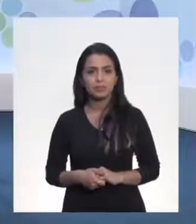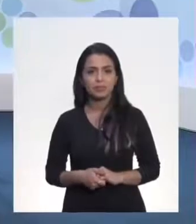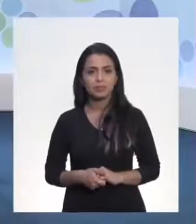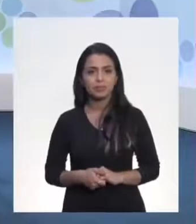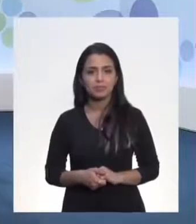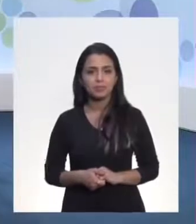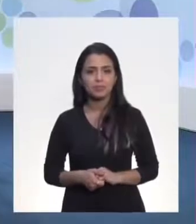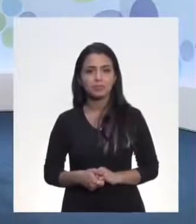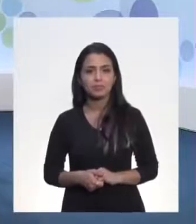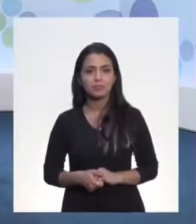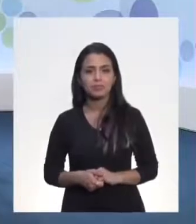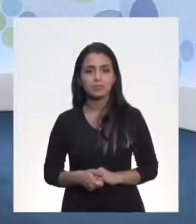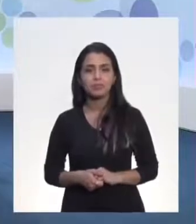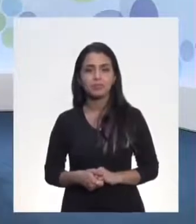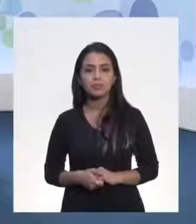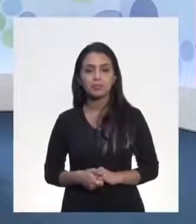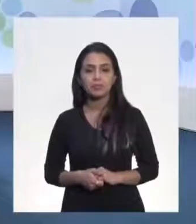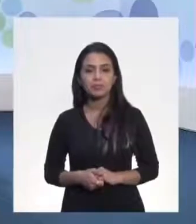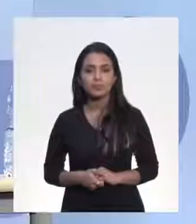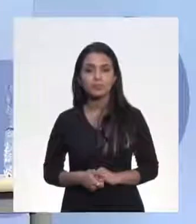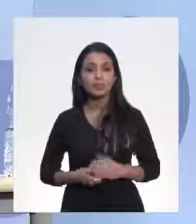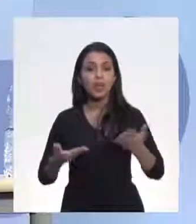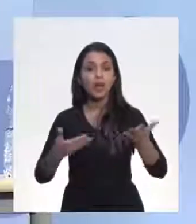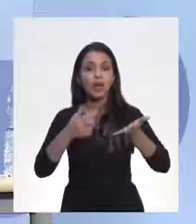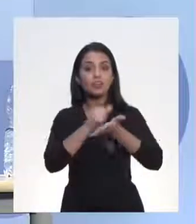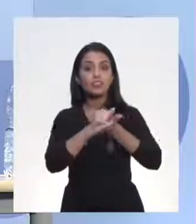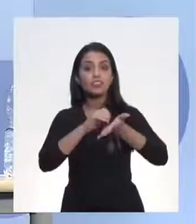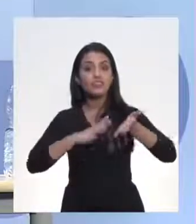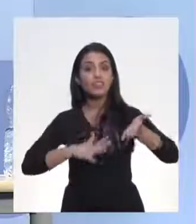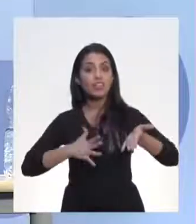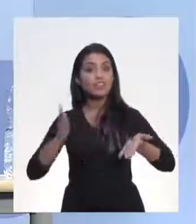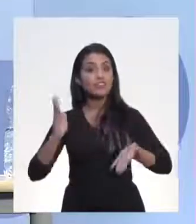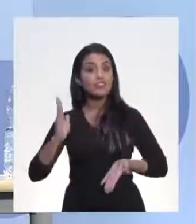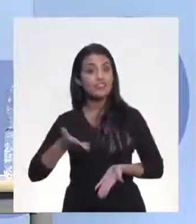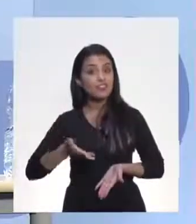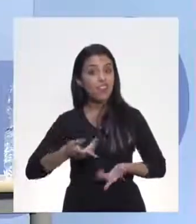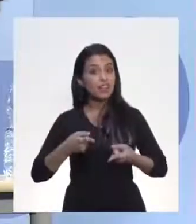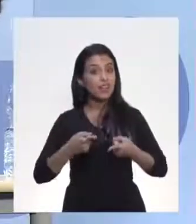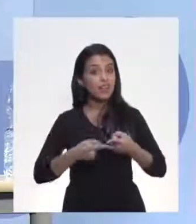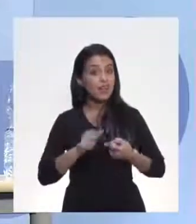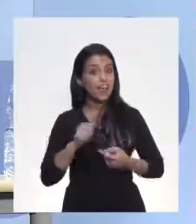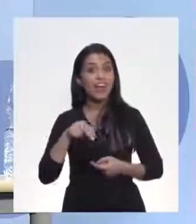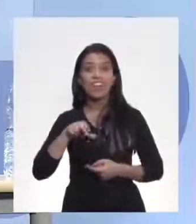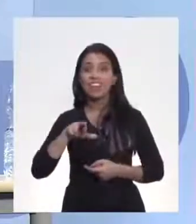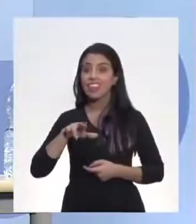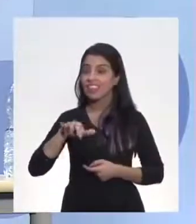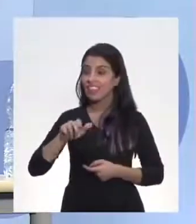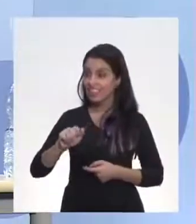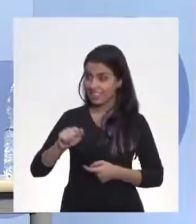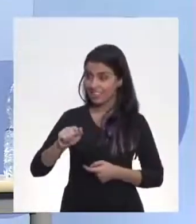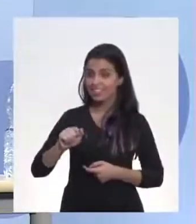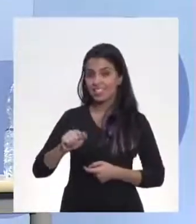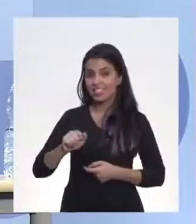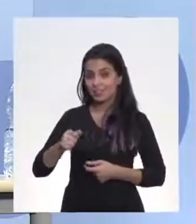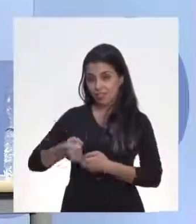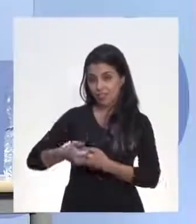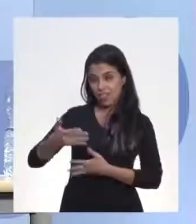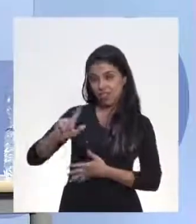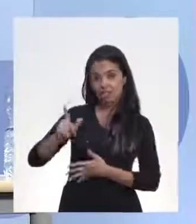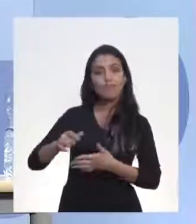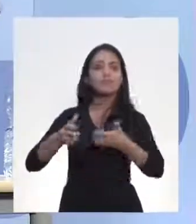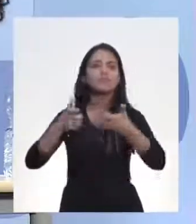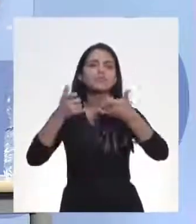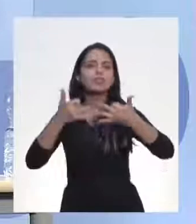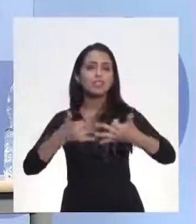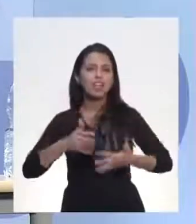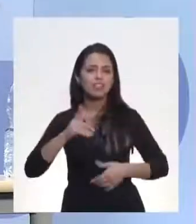Aí, Andréia, a gente já vai fazer os exercícios no chat. Só que a Andréia vai fazer, em vez de ser diretamente no chat, ela vai fazer